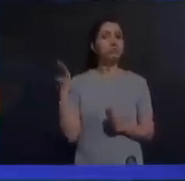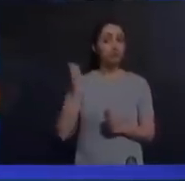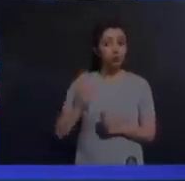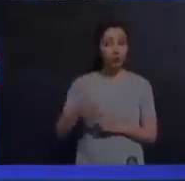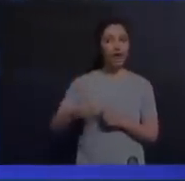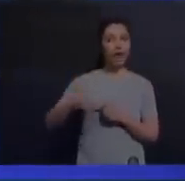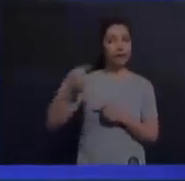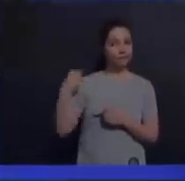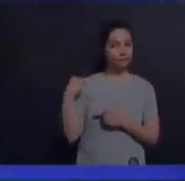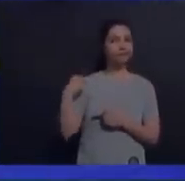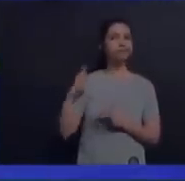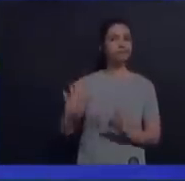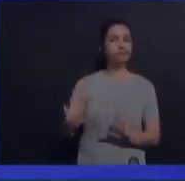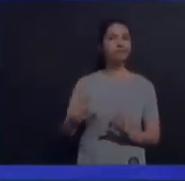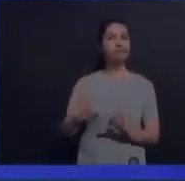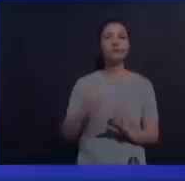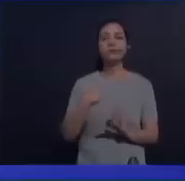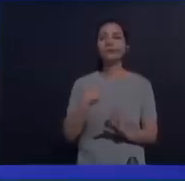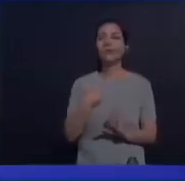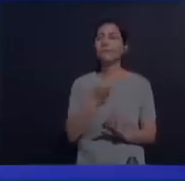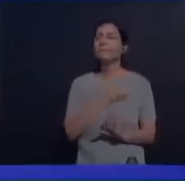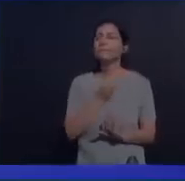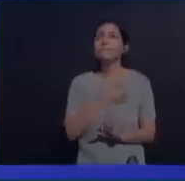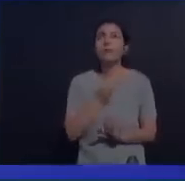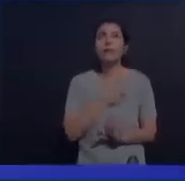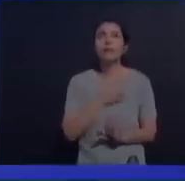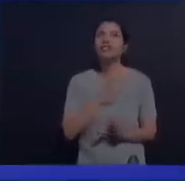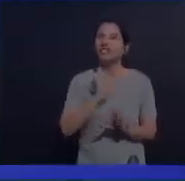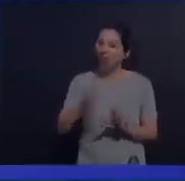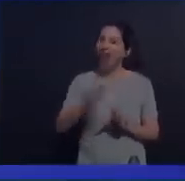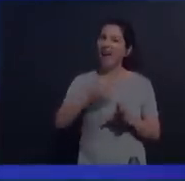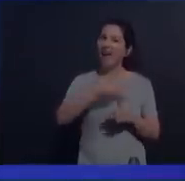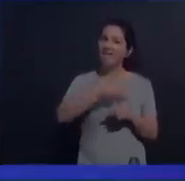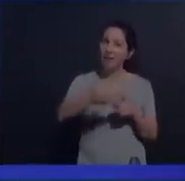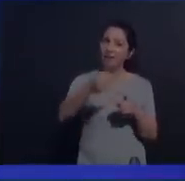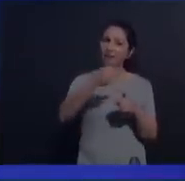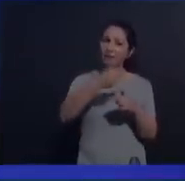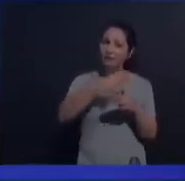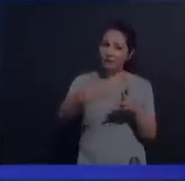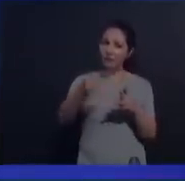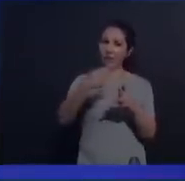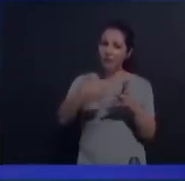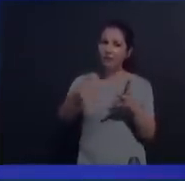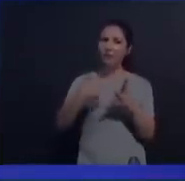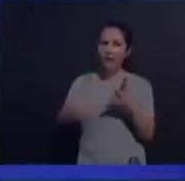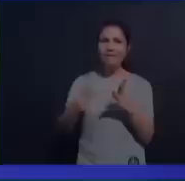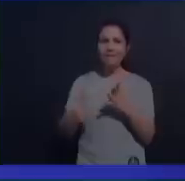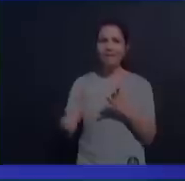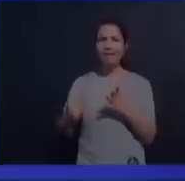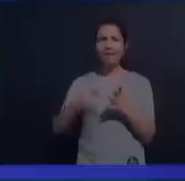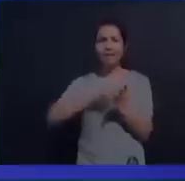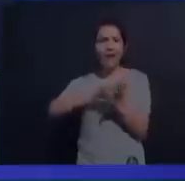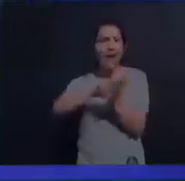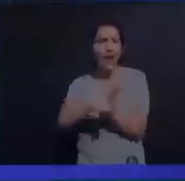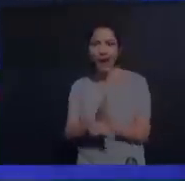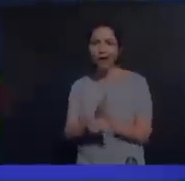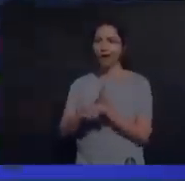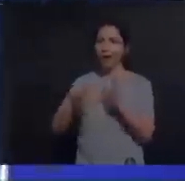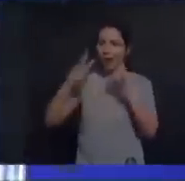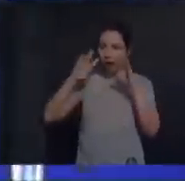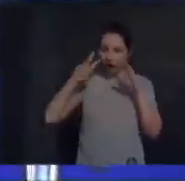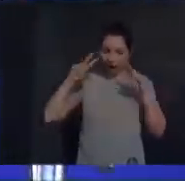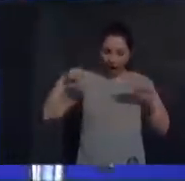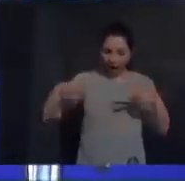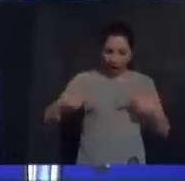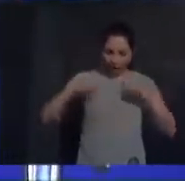pessoa sou eu para falar sobre medo. Eu venci tantos medos na minha vida, e eu olho para a minha vida, eu não me